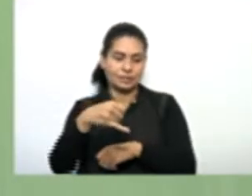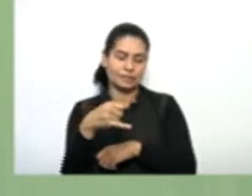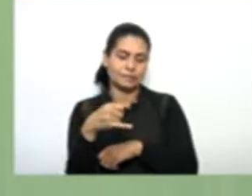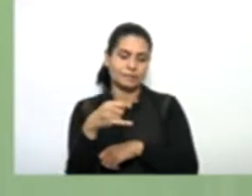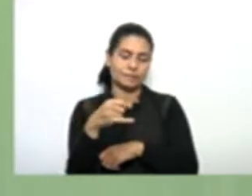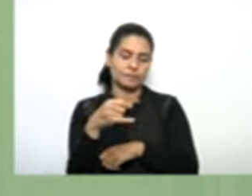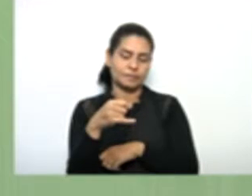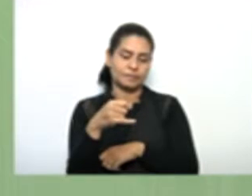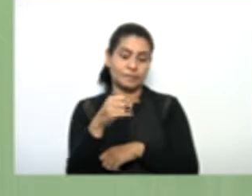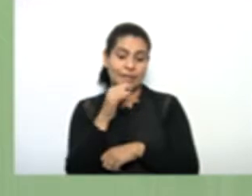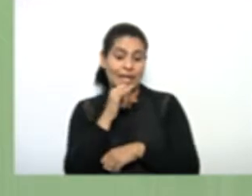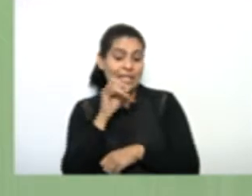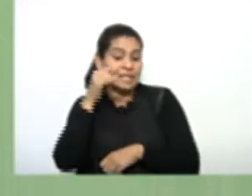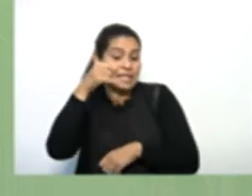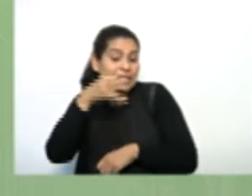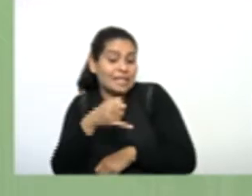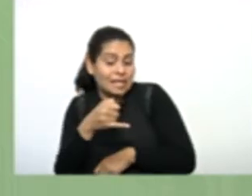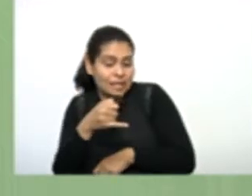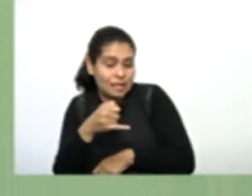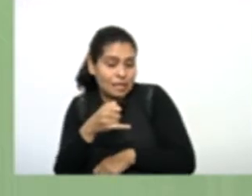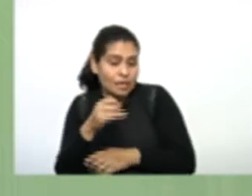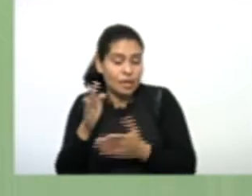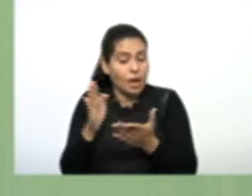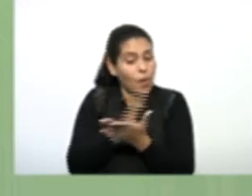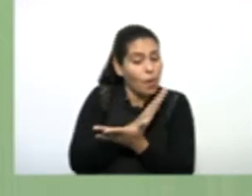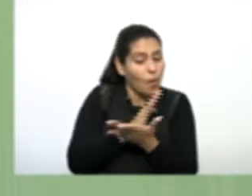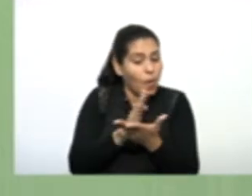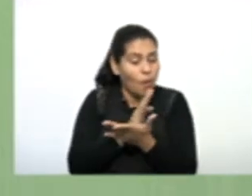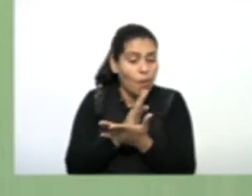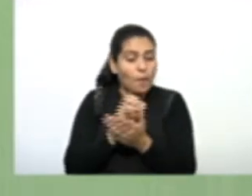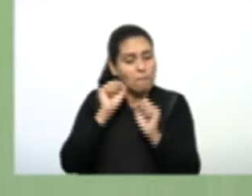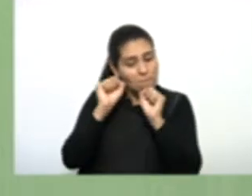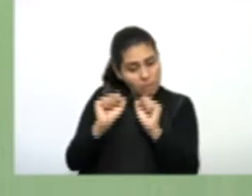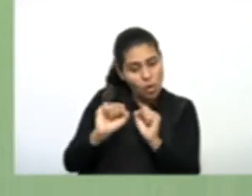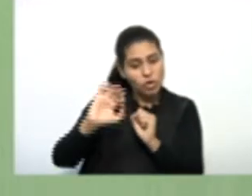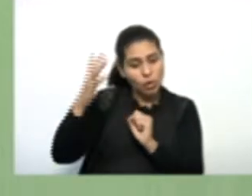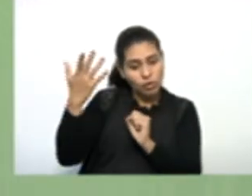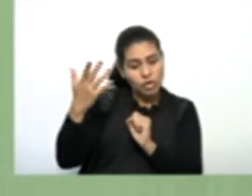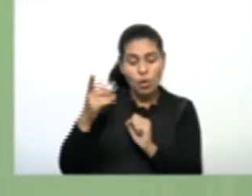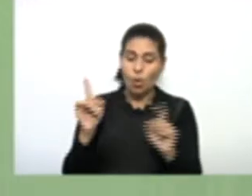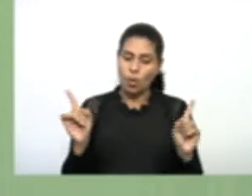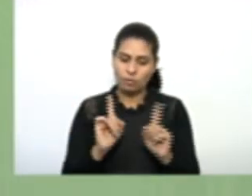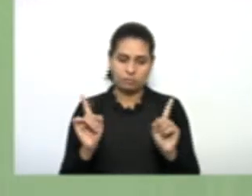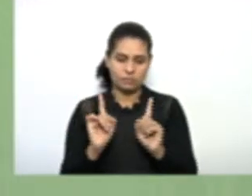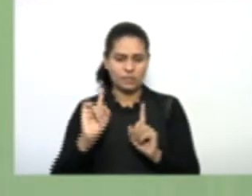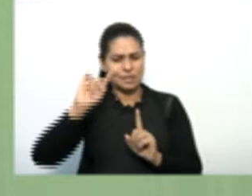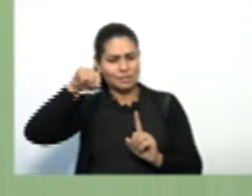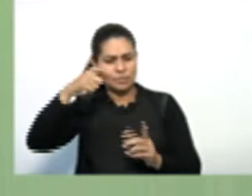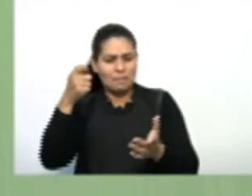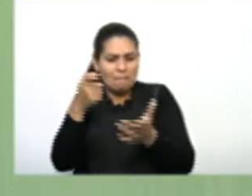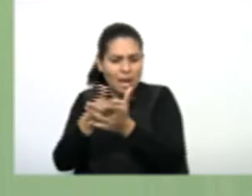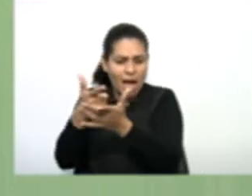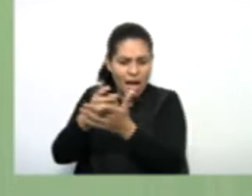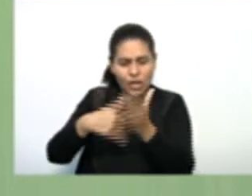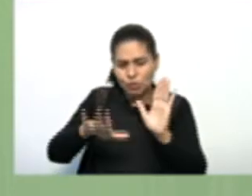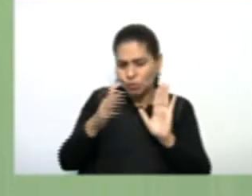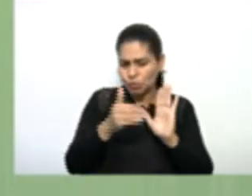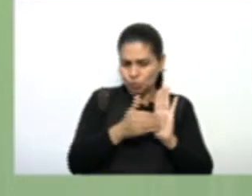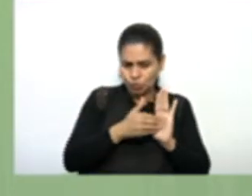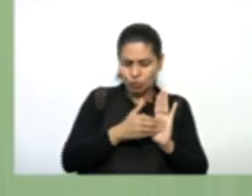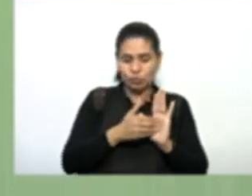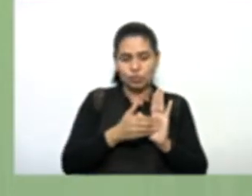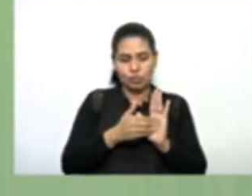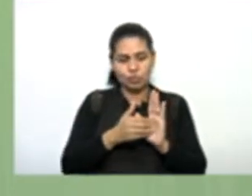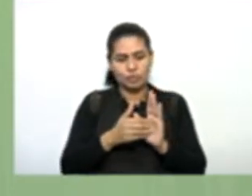Aqui nós estamos falando de uma hipótese, em algumas situações, depois de pagar todas as contas da cooperativa, ou seja,